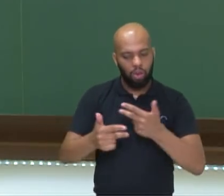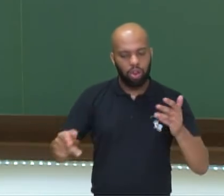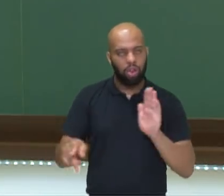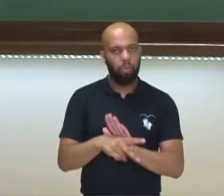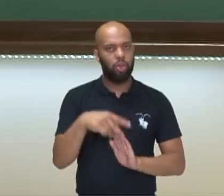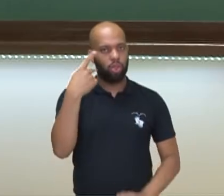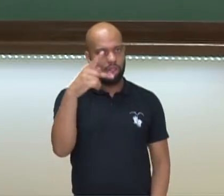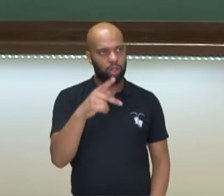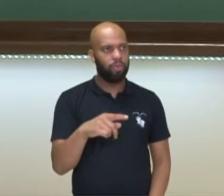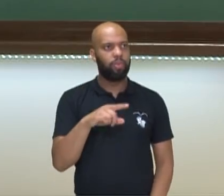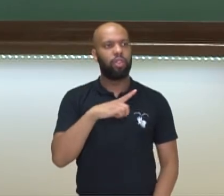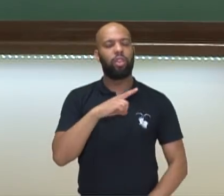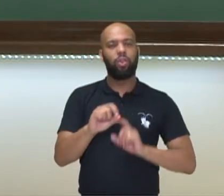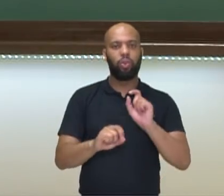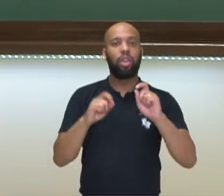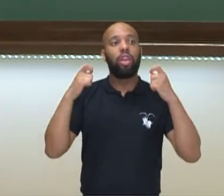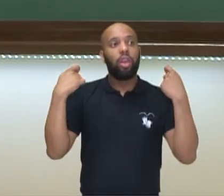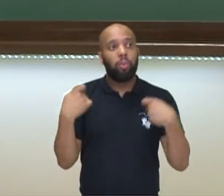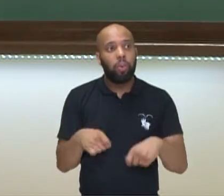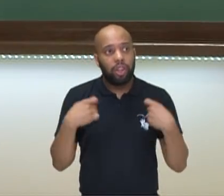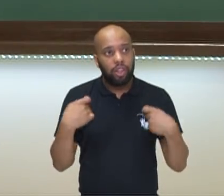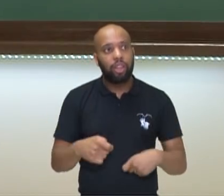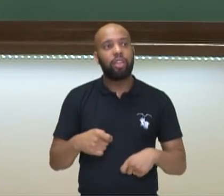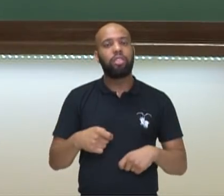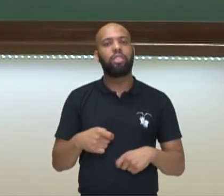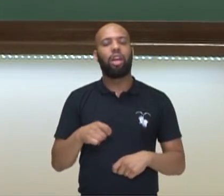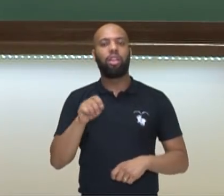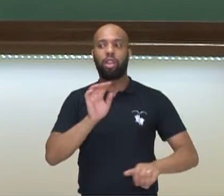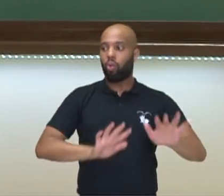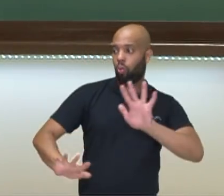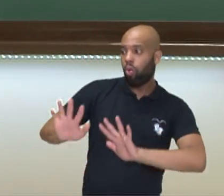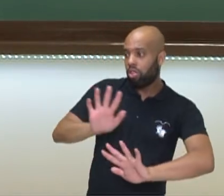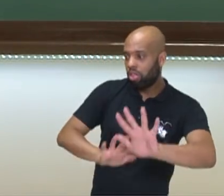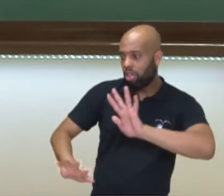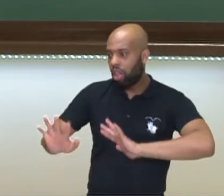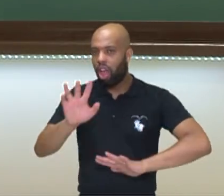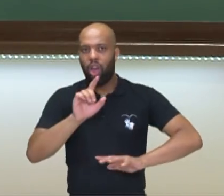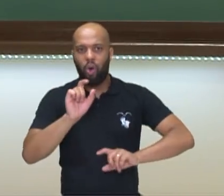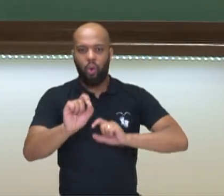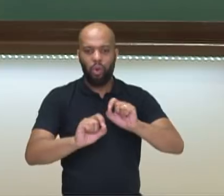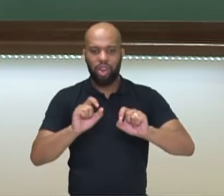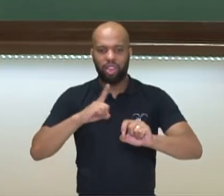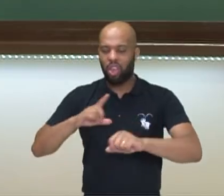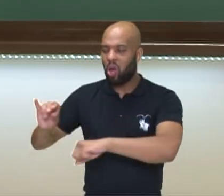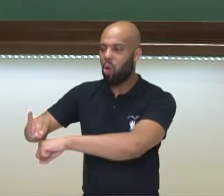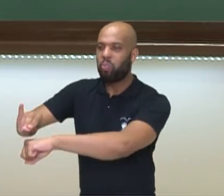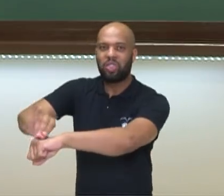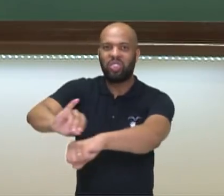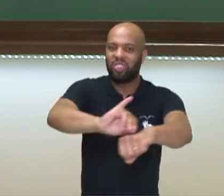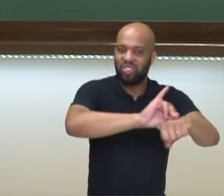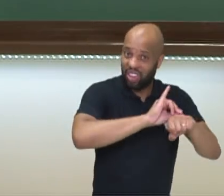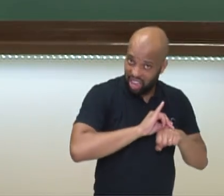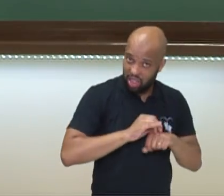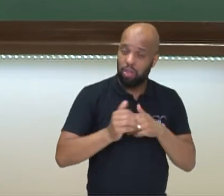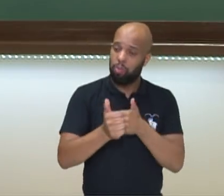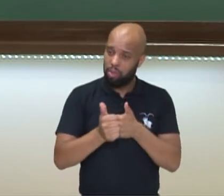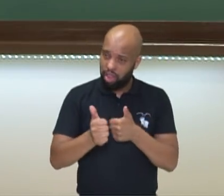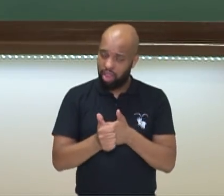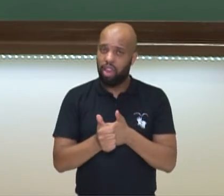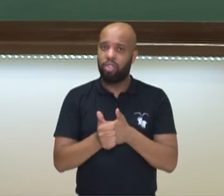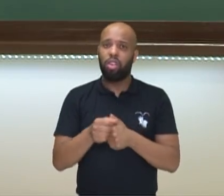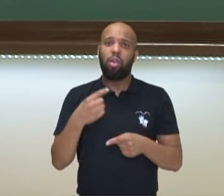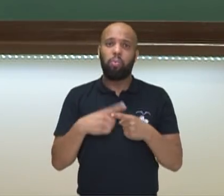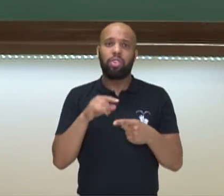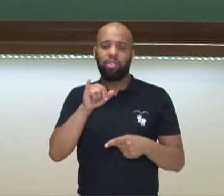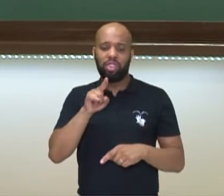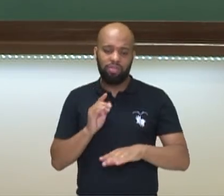Então, nós devemos ter um certo cuidado quando vamos usar, né, ou entrar nesse ambiente